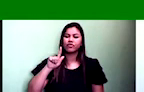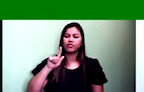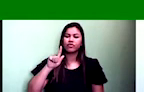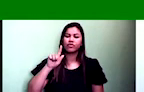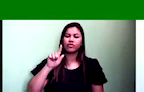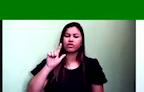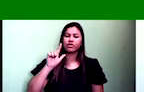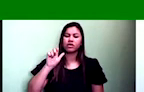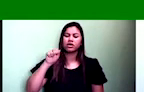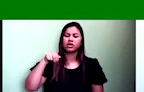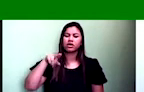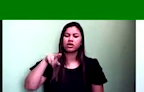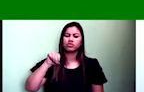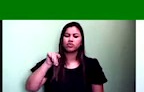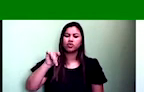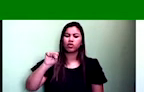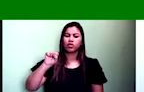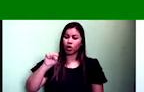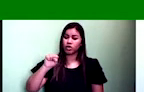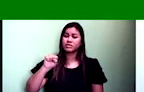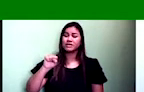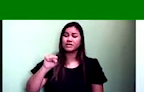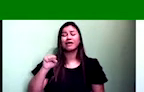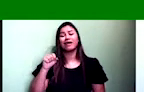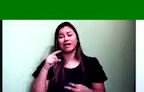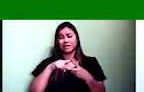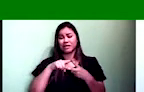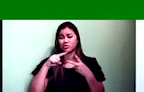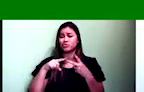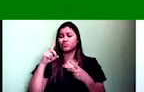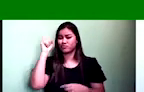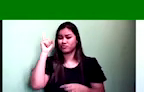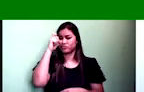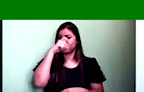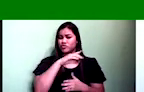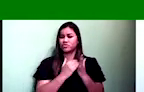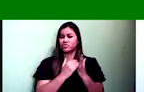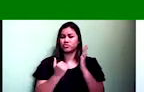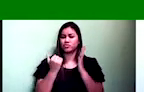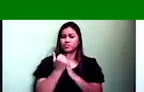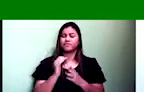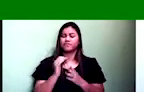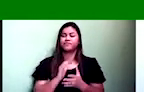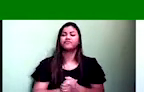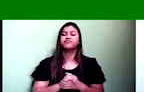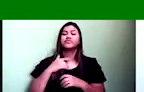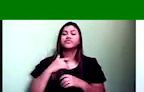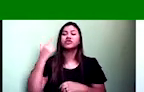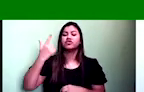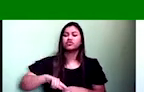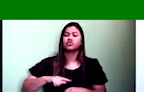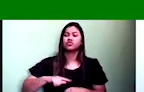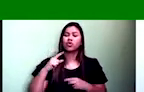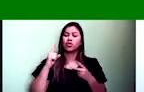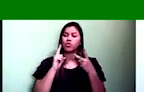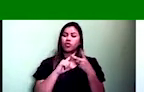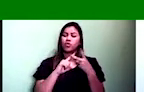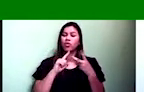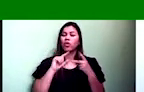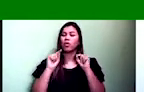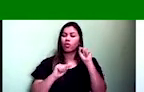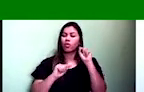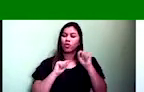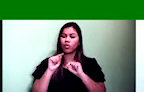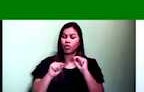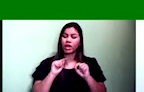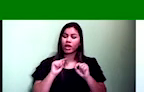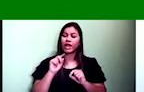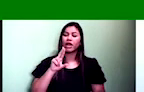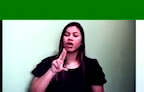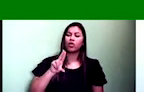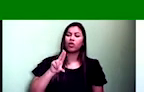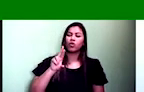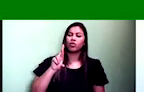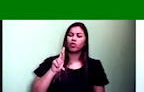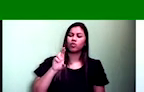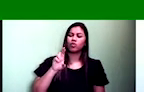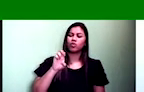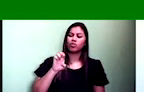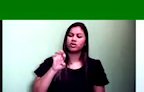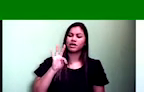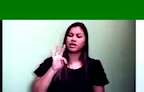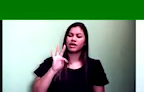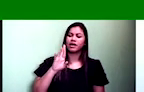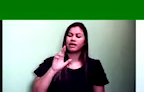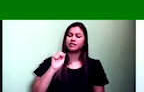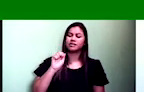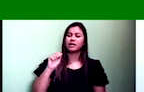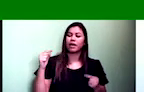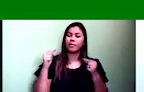frequentemente transmissíveis por contágio sexual, nós temos as uretrites, as inflamações da uretra, que é o canal que vai